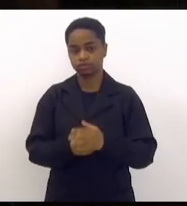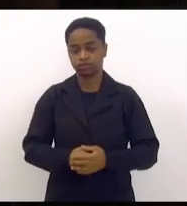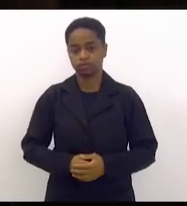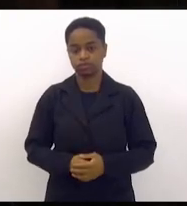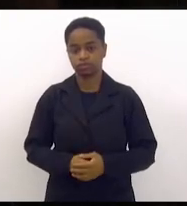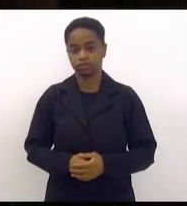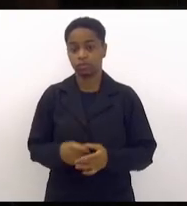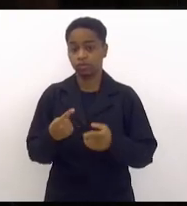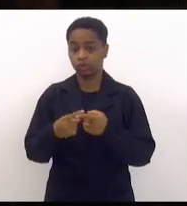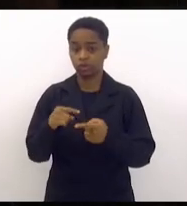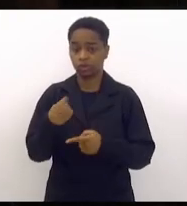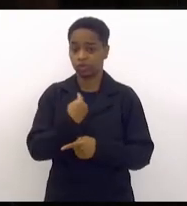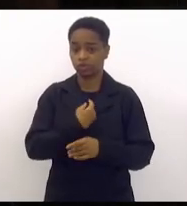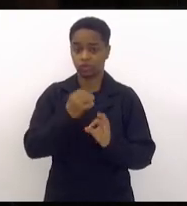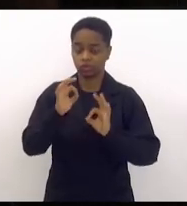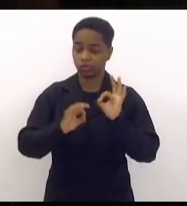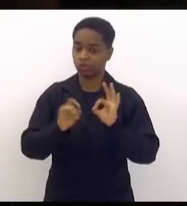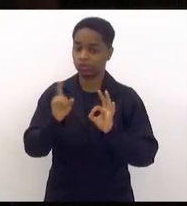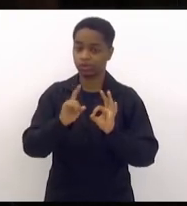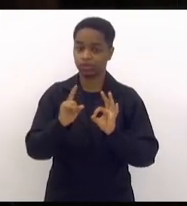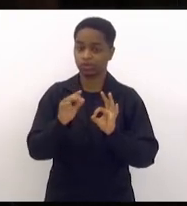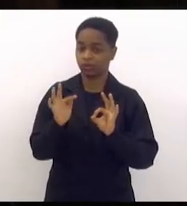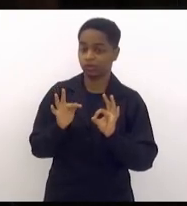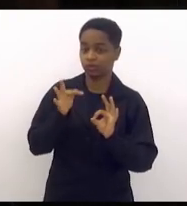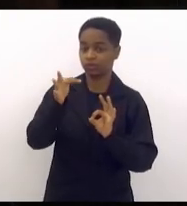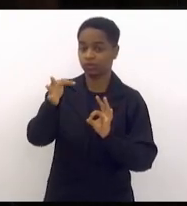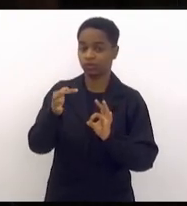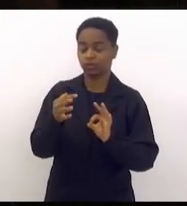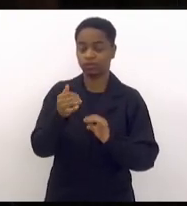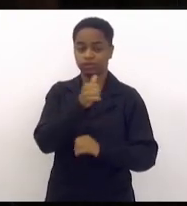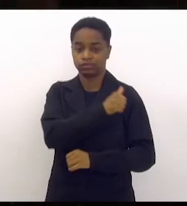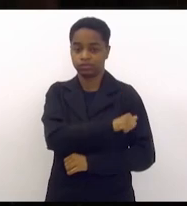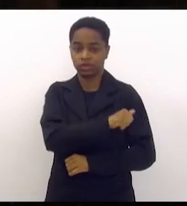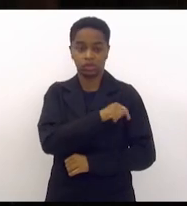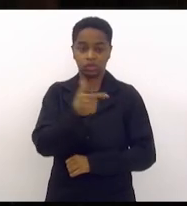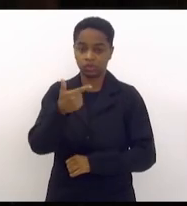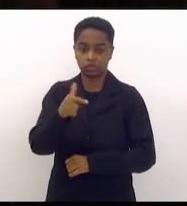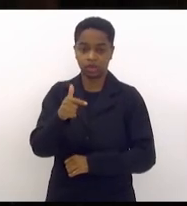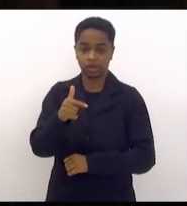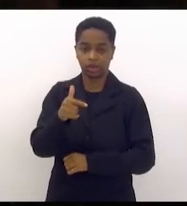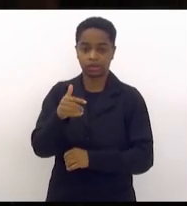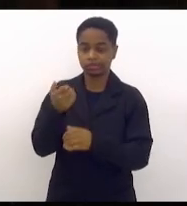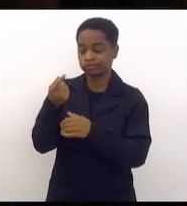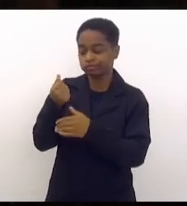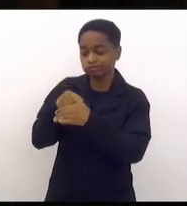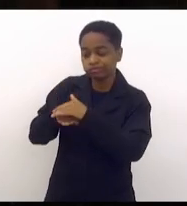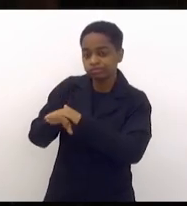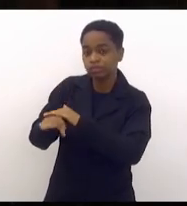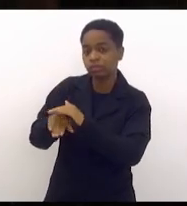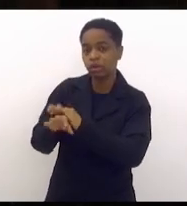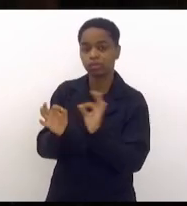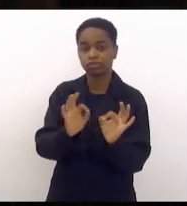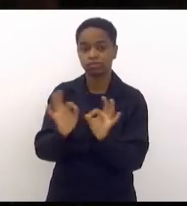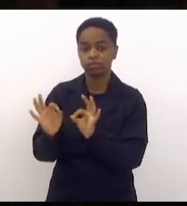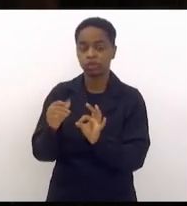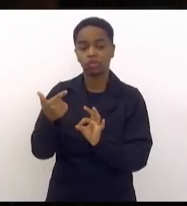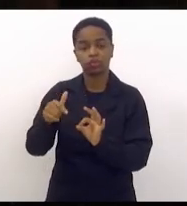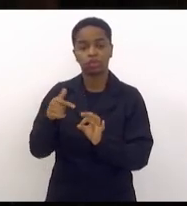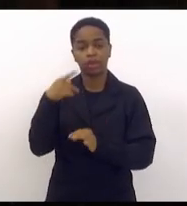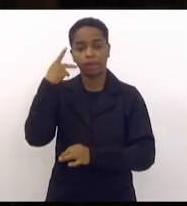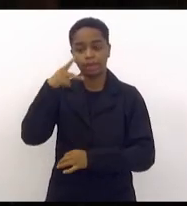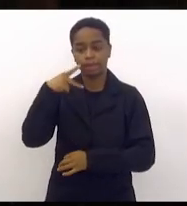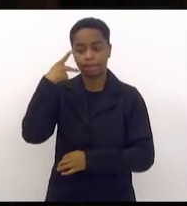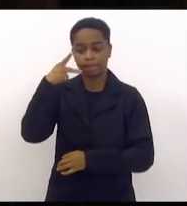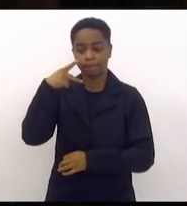não planejamos o futuro do Estado do Rio de Janeiro criando fundo soberano criando políticas sustentáveis do ponto de